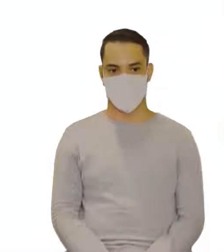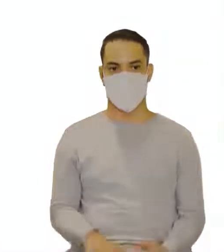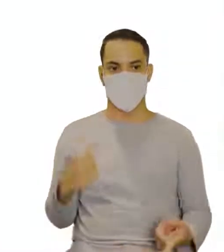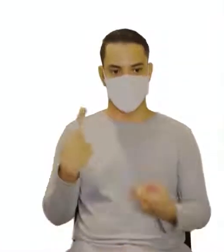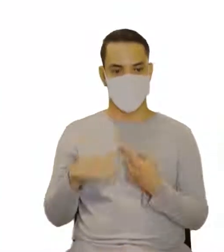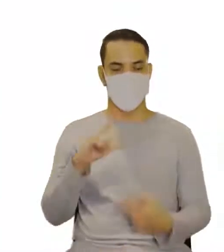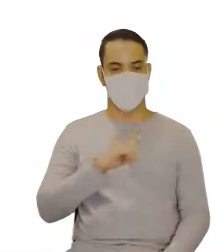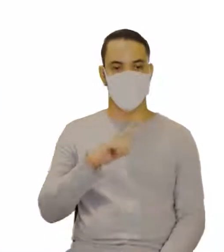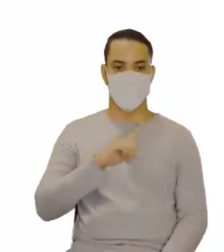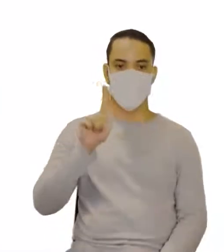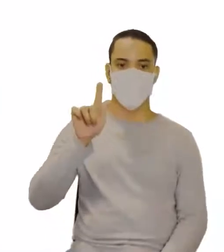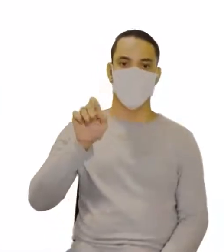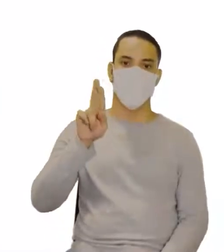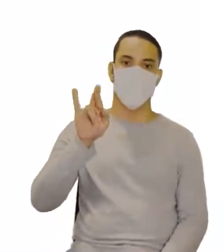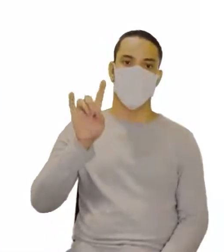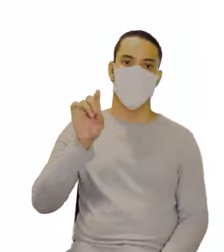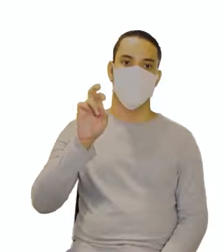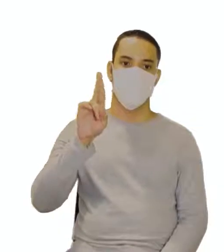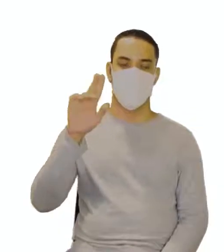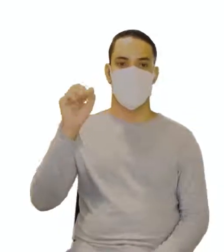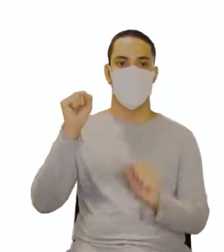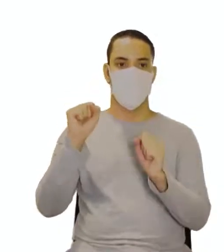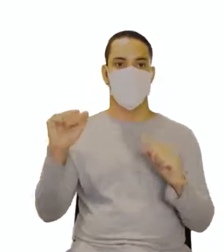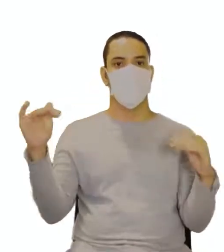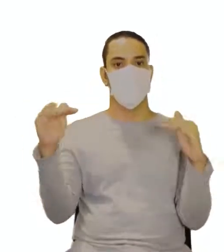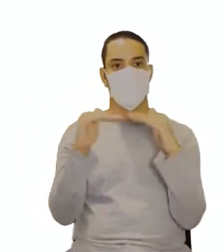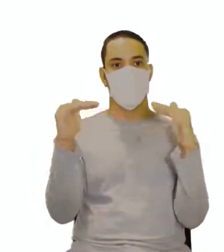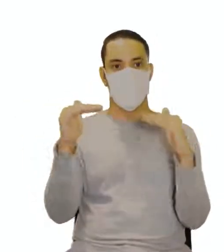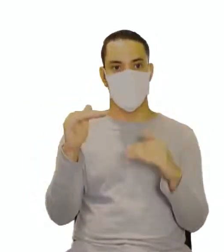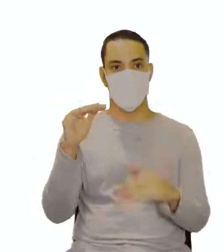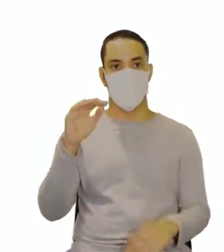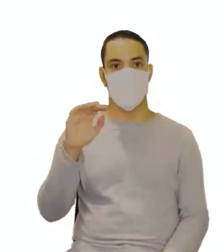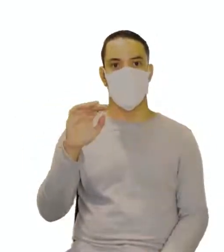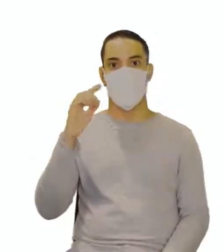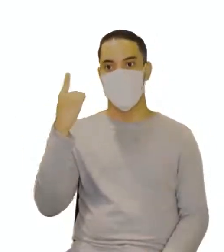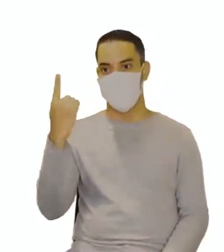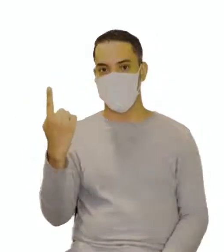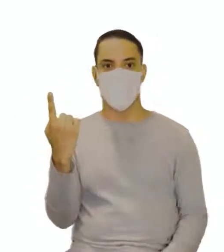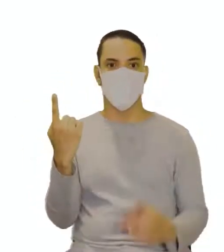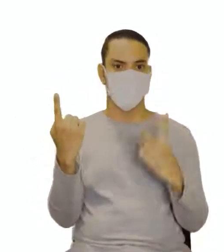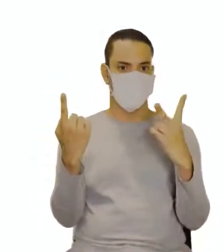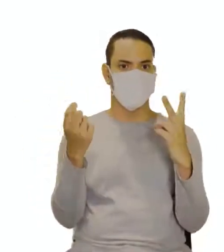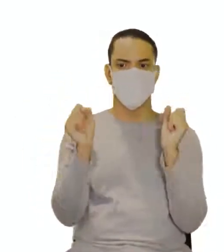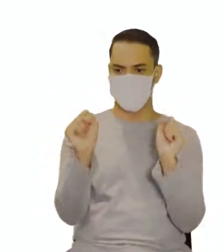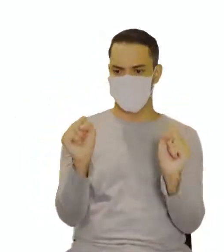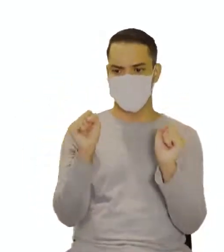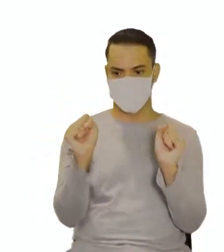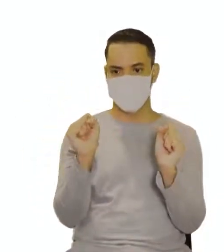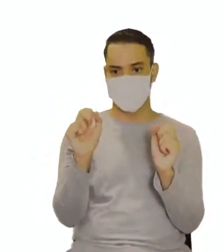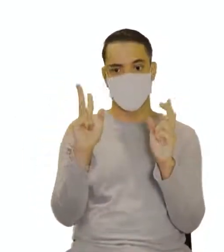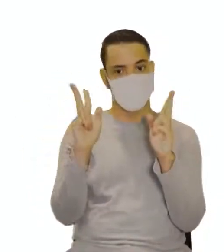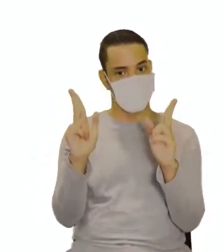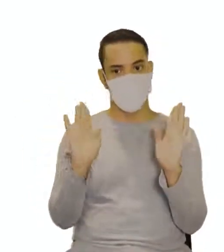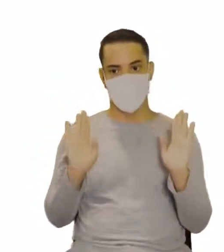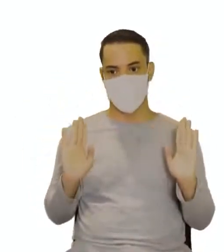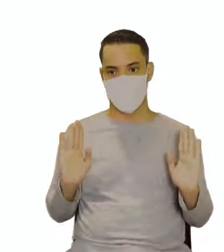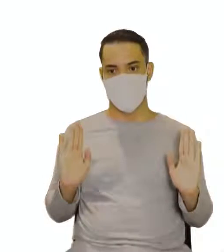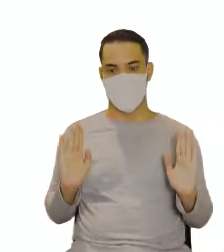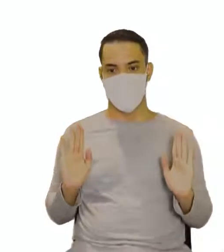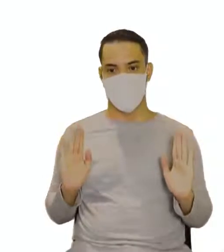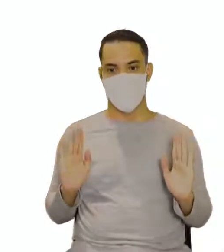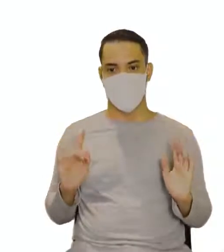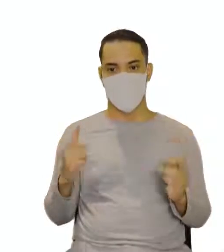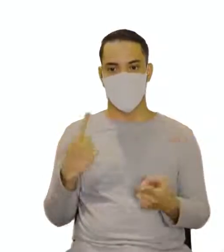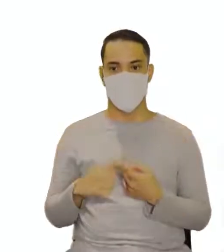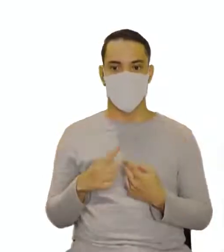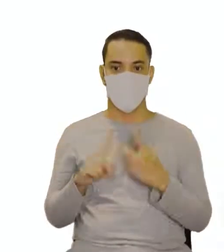gerador. Então, eu posso igualar a equação 1 com a equação 2. Não posso? Posso. A eletromotriz é igual, eu posso igualar. Igualando, o que